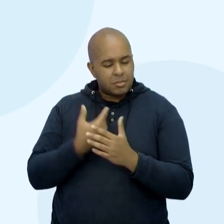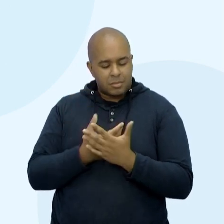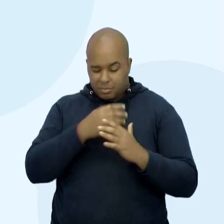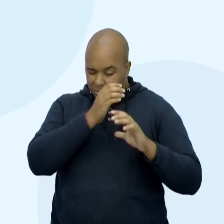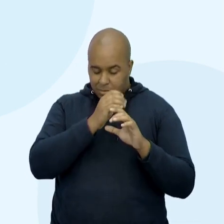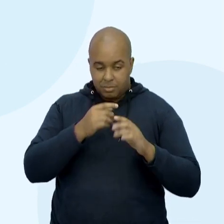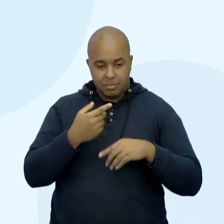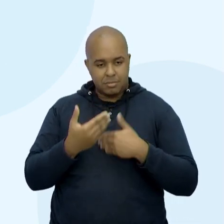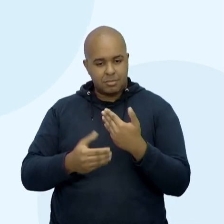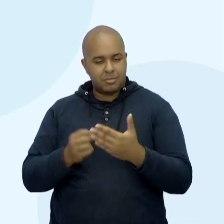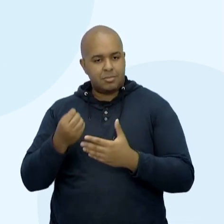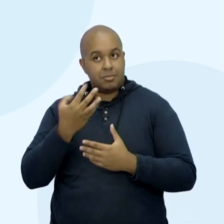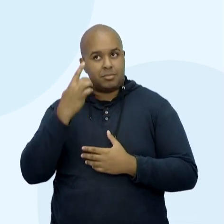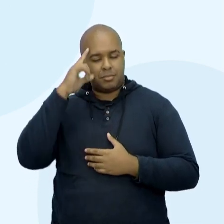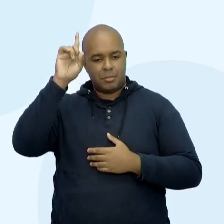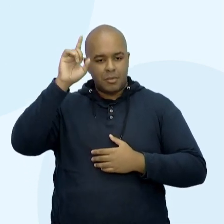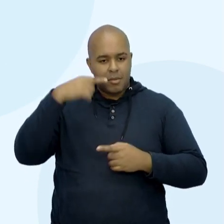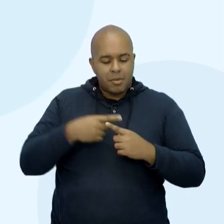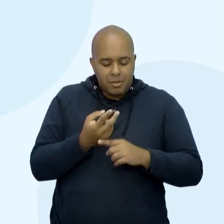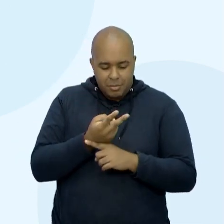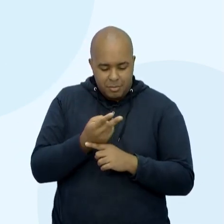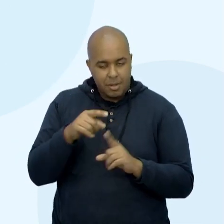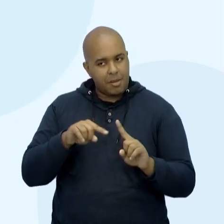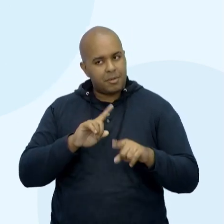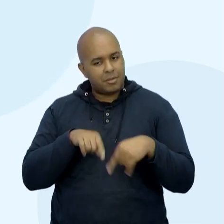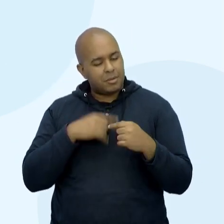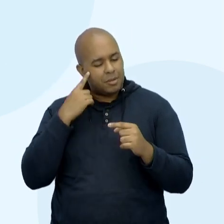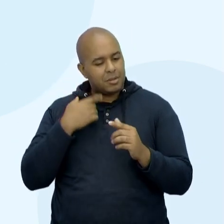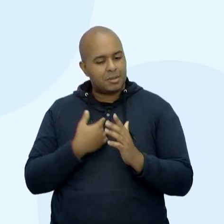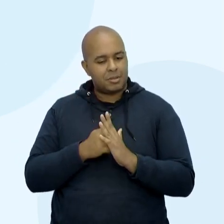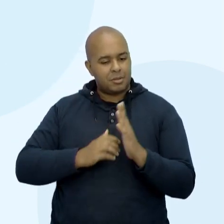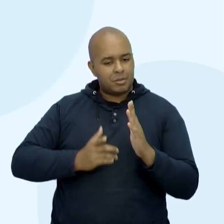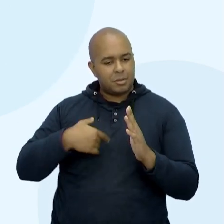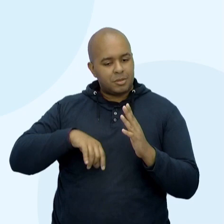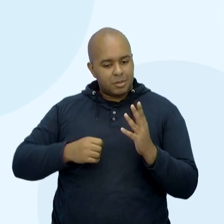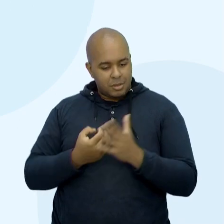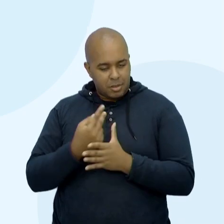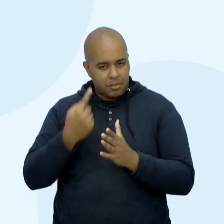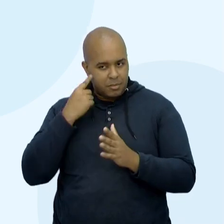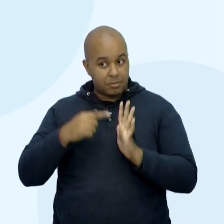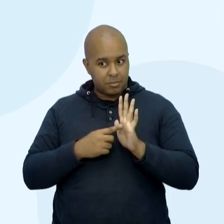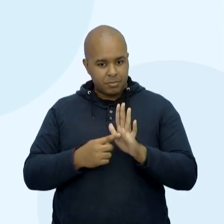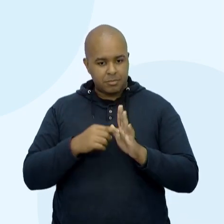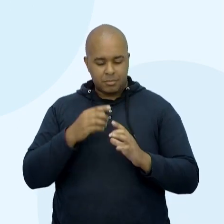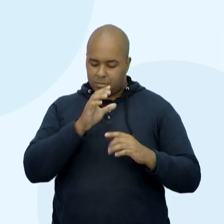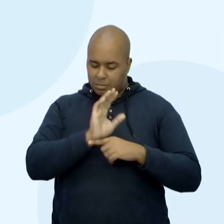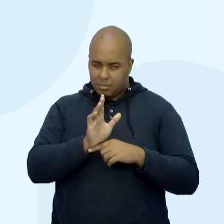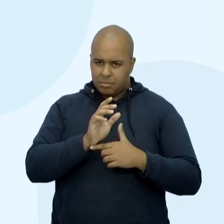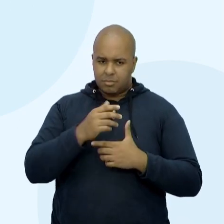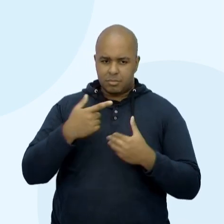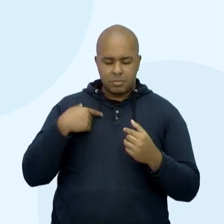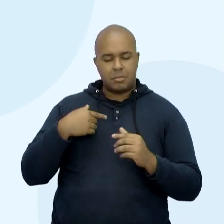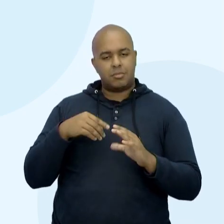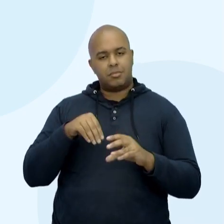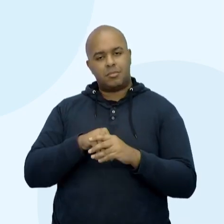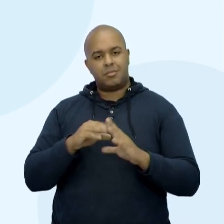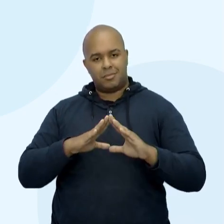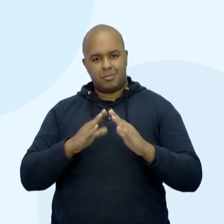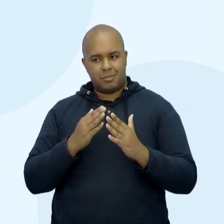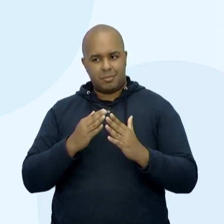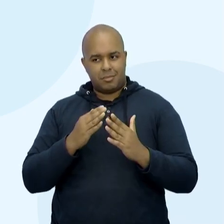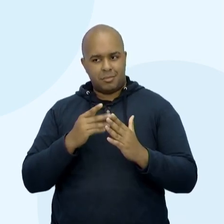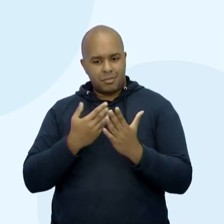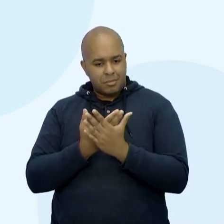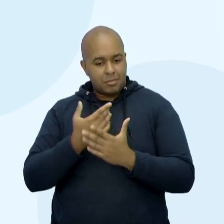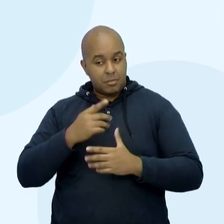científica e processos criativos, porque estamos investigando agora, mas a ideia é que nessa atividade vocês produzam uma mostra de cinema na escola. O objetivo